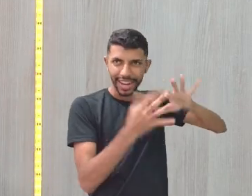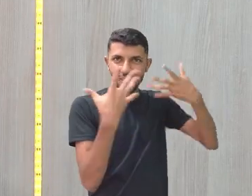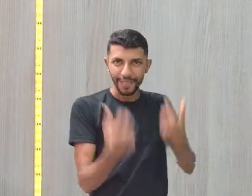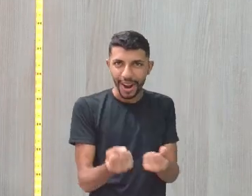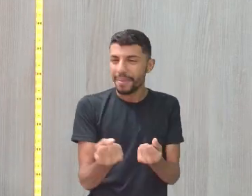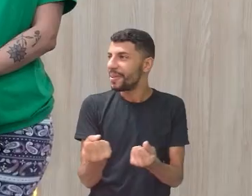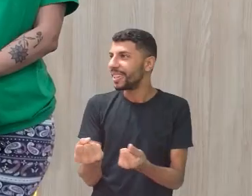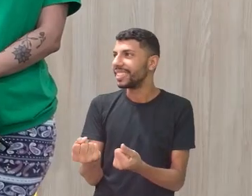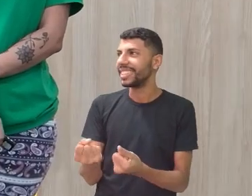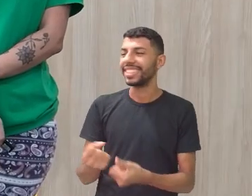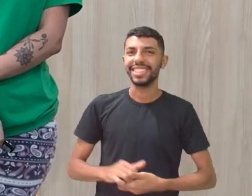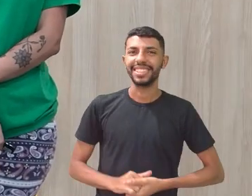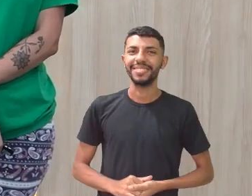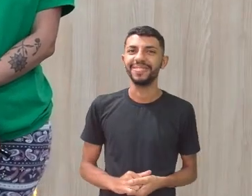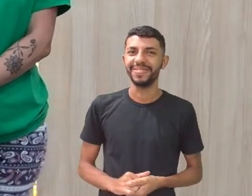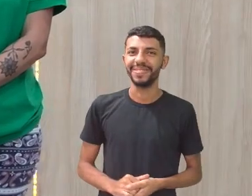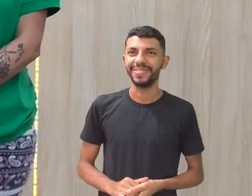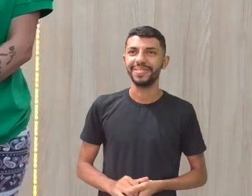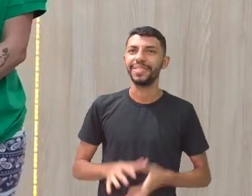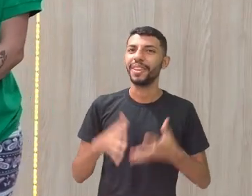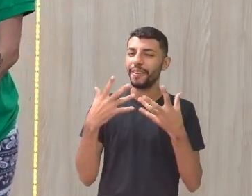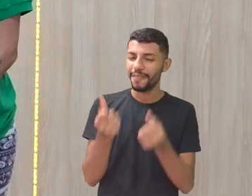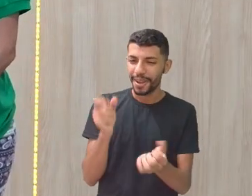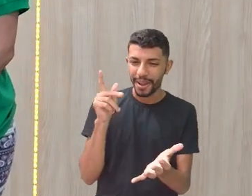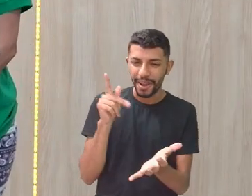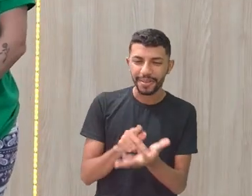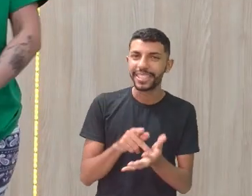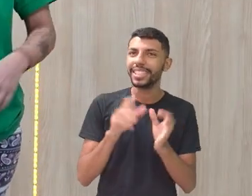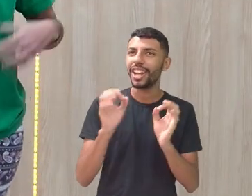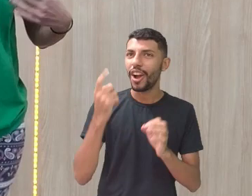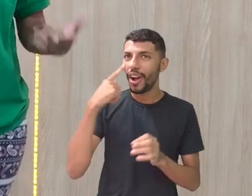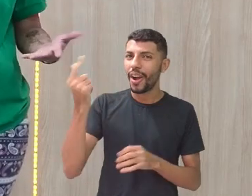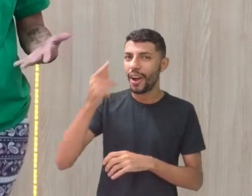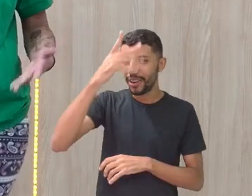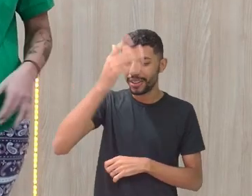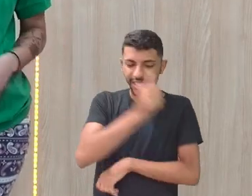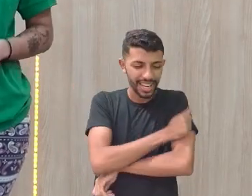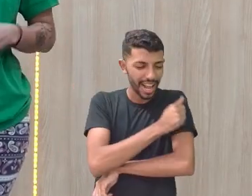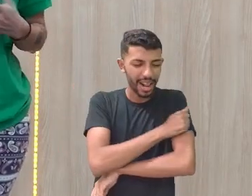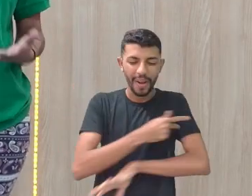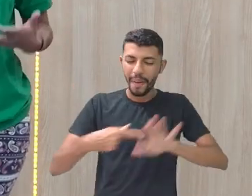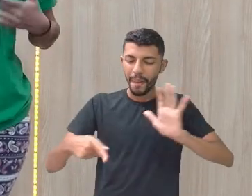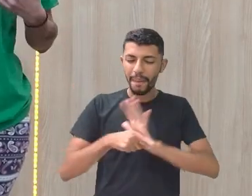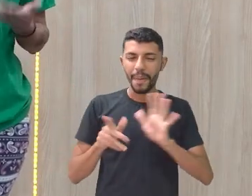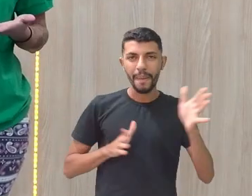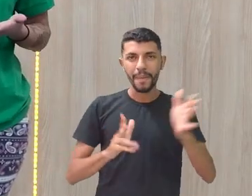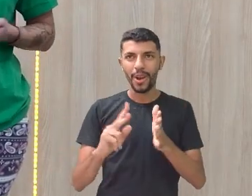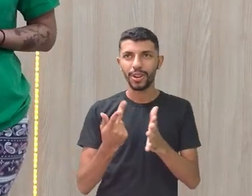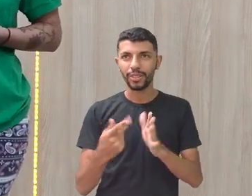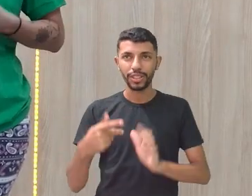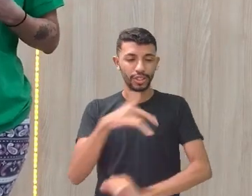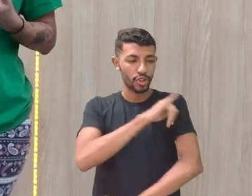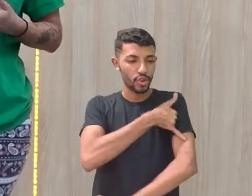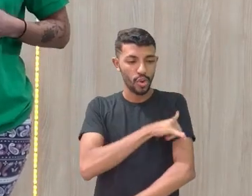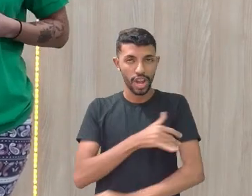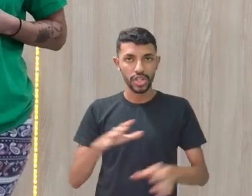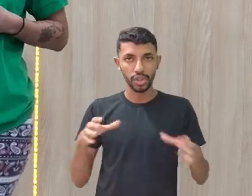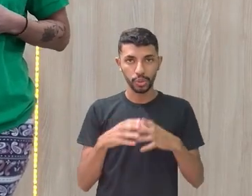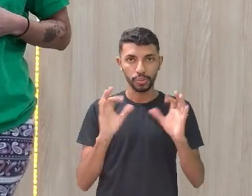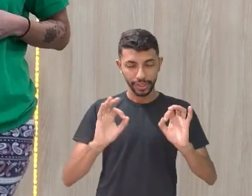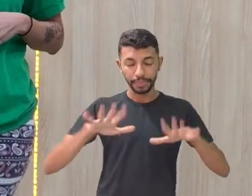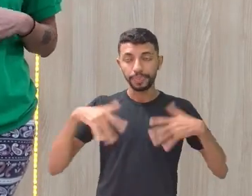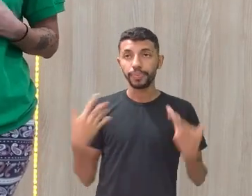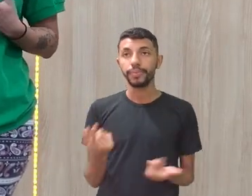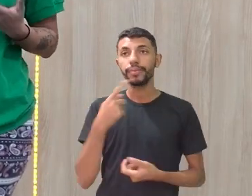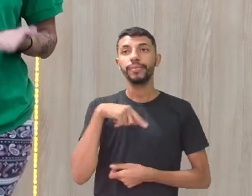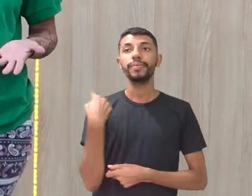professora? Exatamente, né? Vamos lá com o pessoal do módulo 2 da educação de jovens e adultos. Bom, a gente